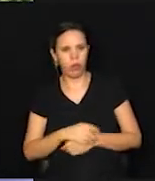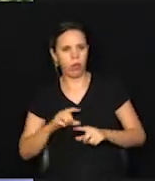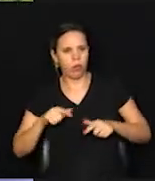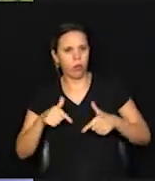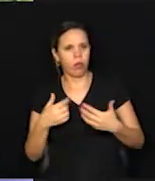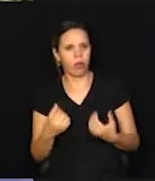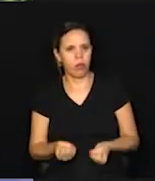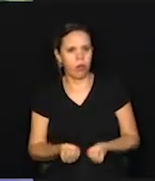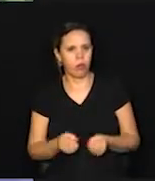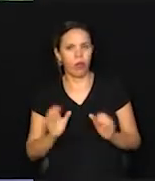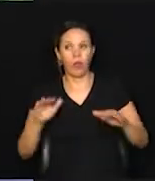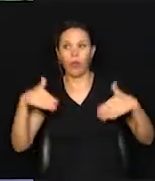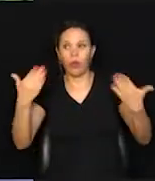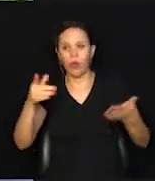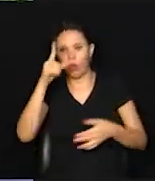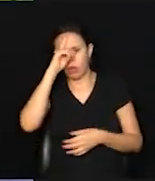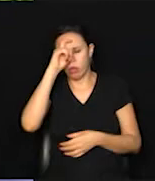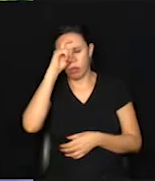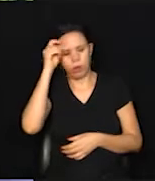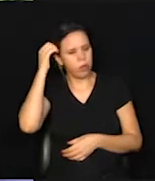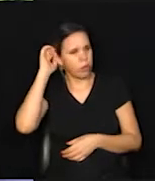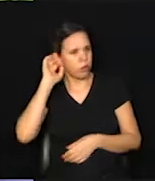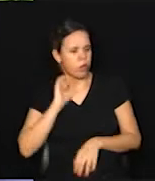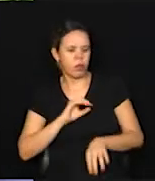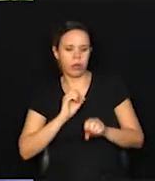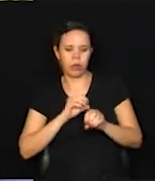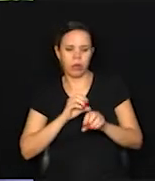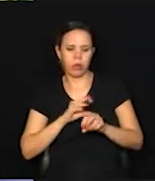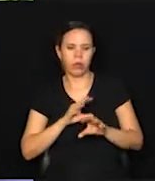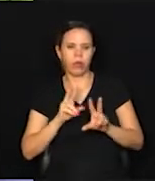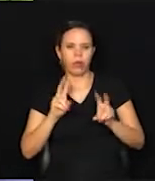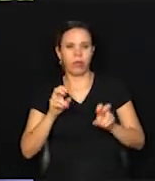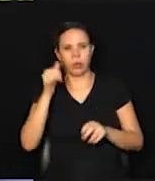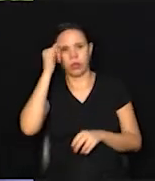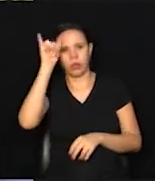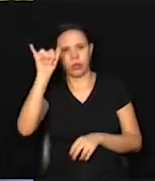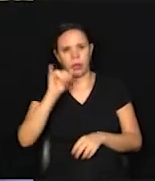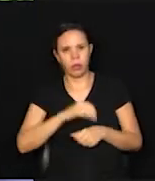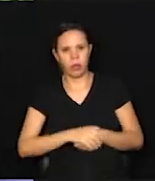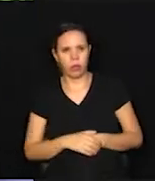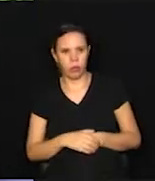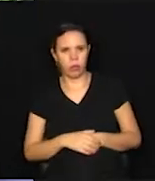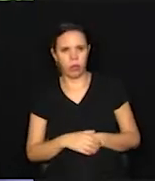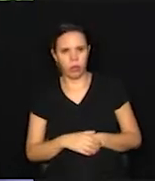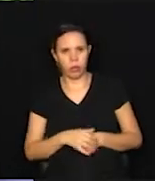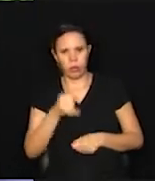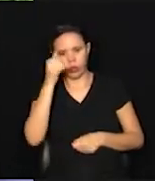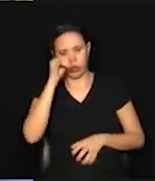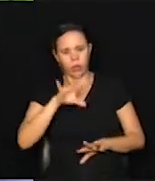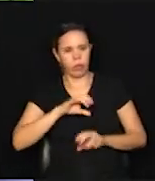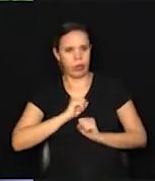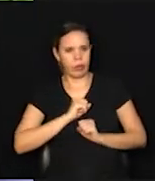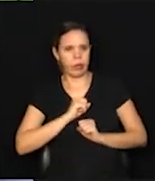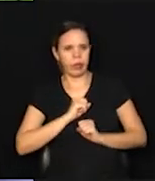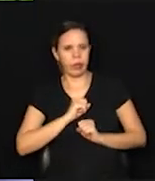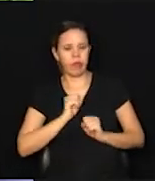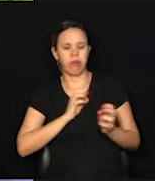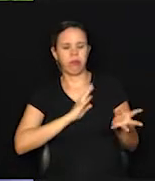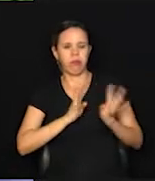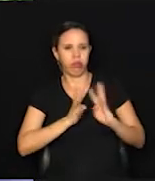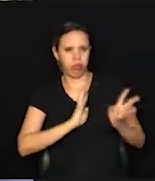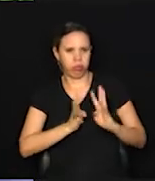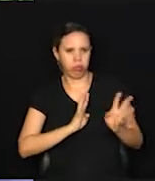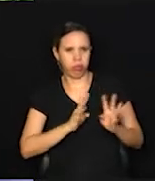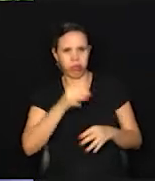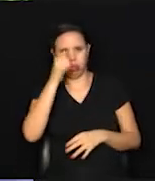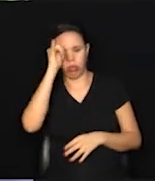adotadas fora do hospital, de educação sobre a prevenção, sobre como se evitar contrair, evitar de fato aglomeração,